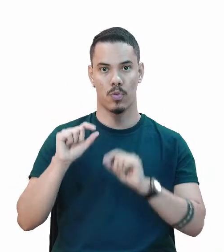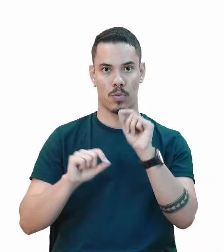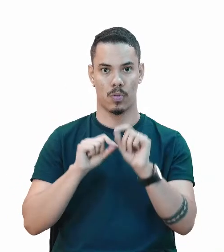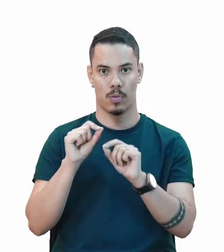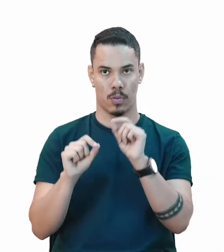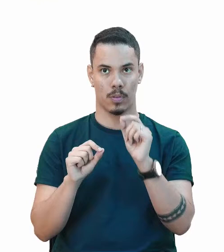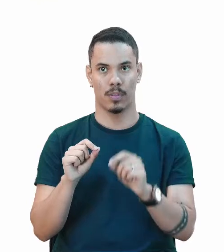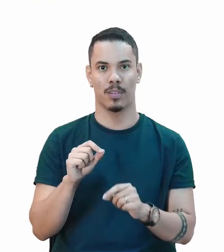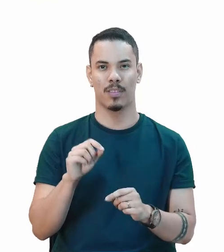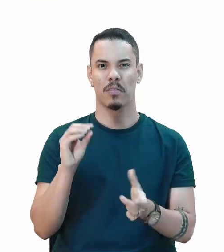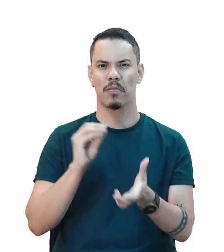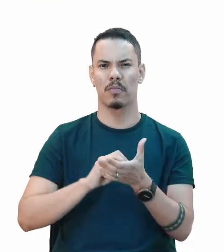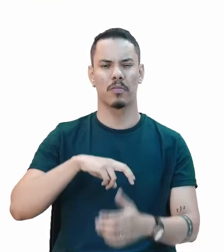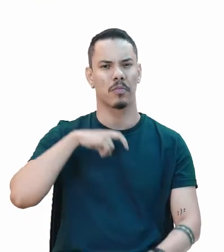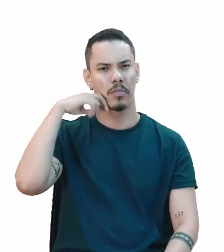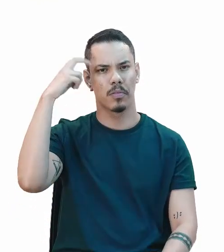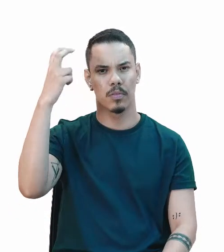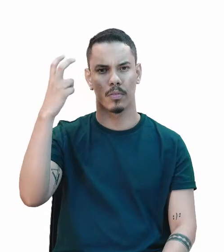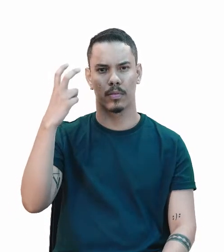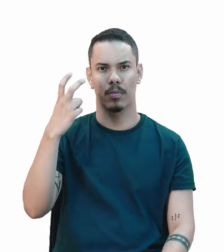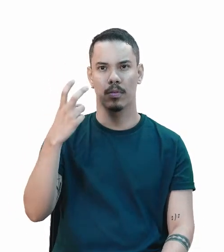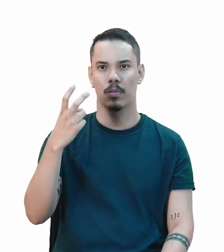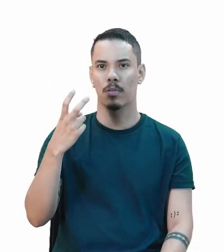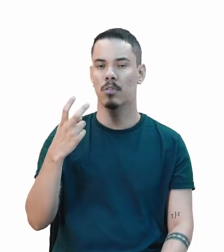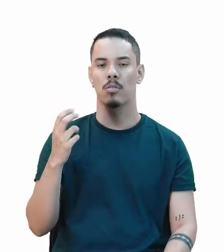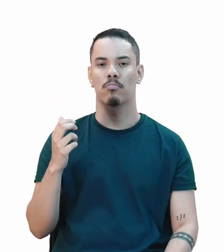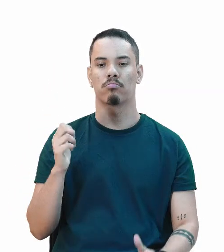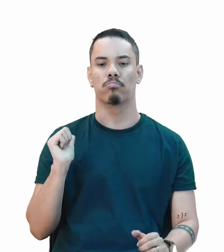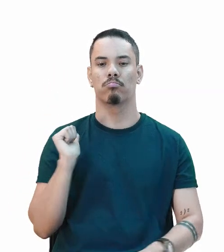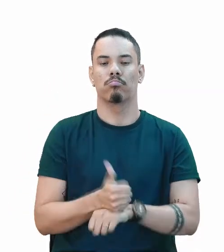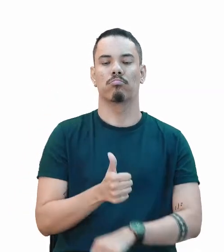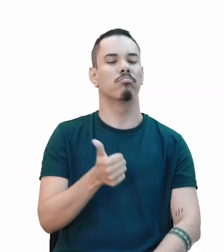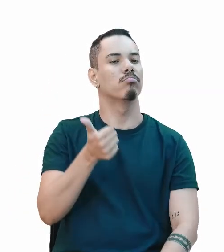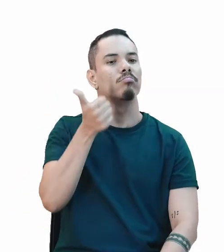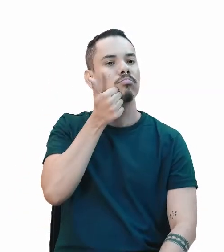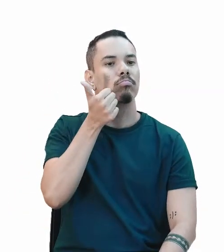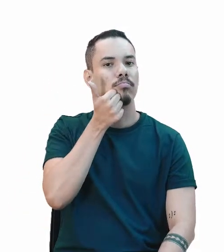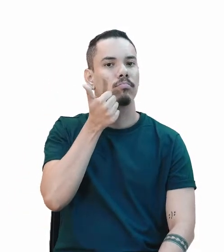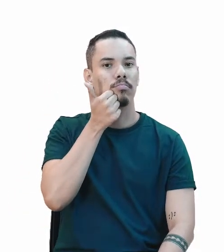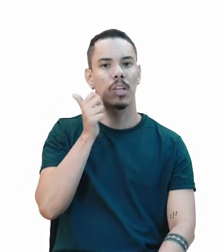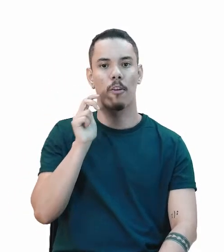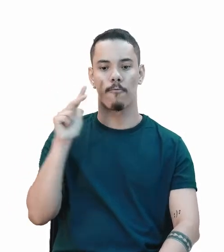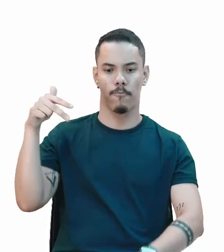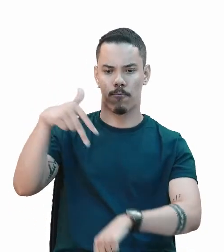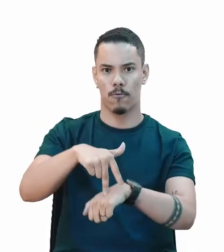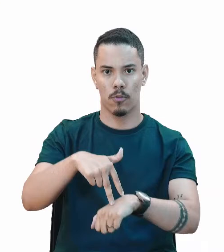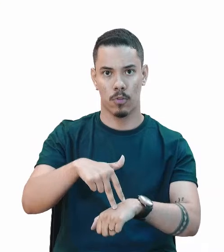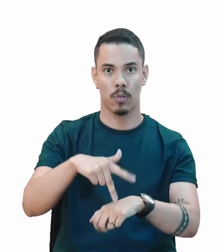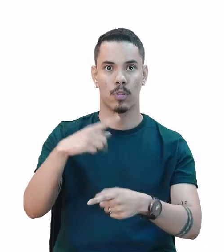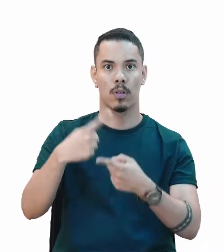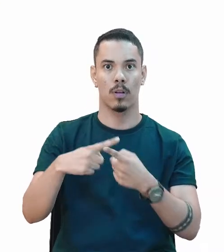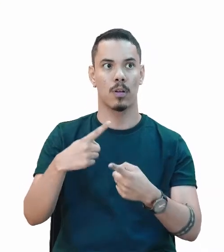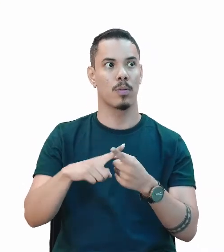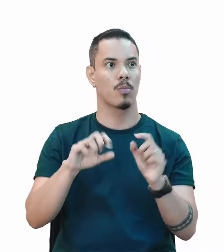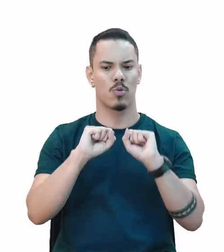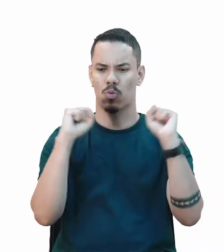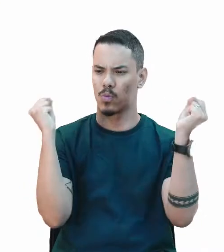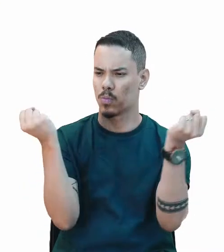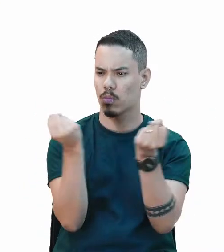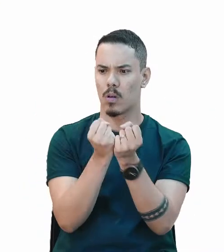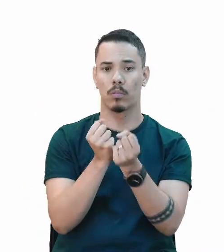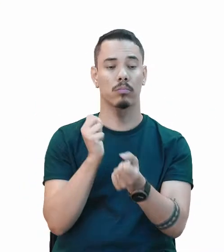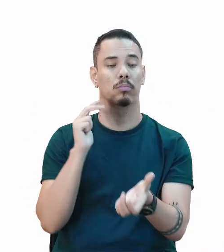de vergonha, à sua acuidade retórica nos simpósios gregos